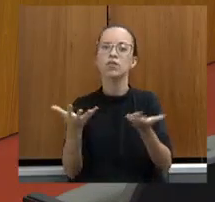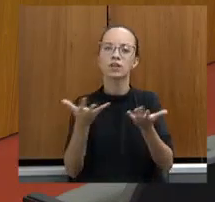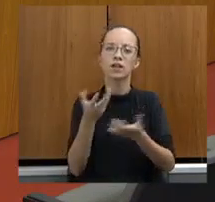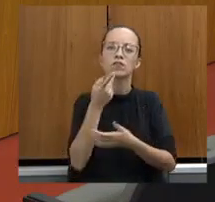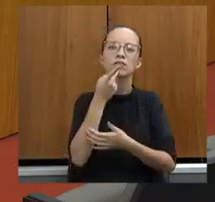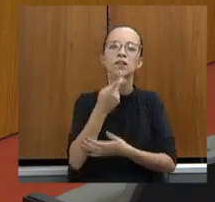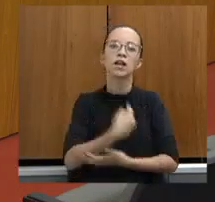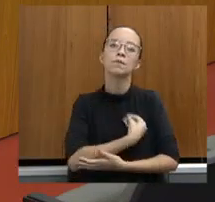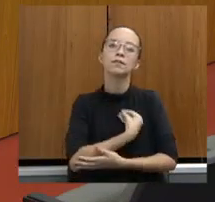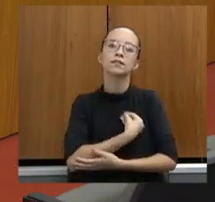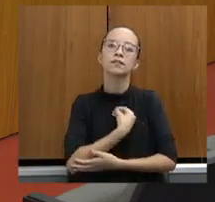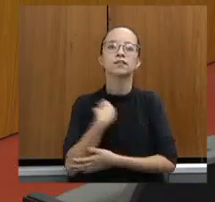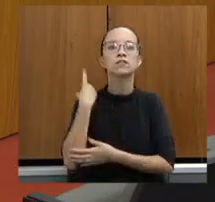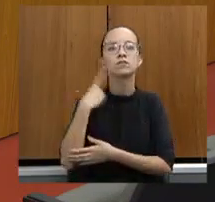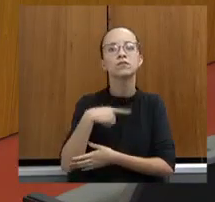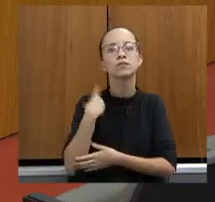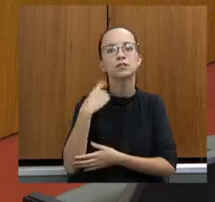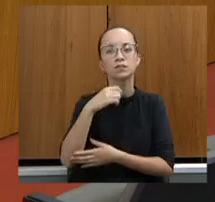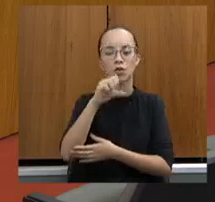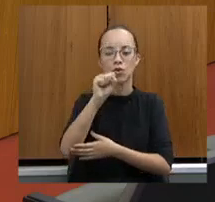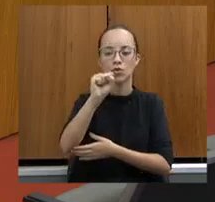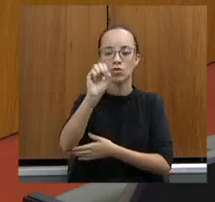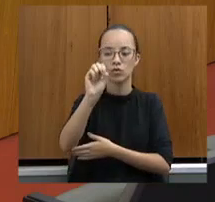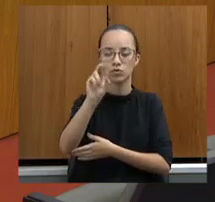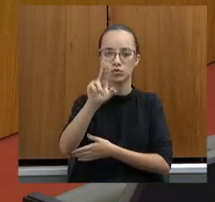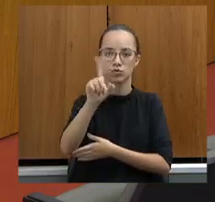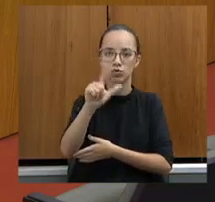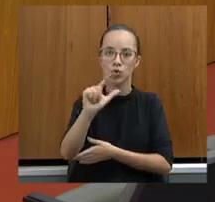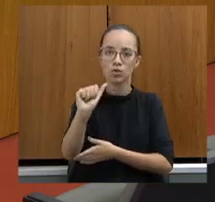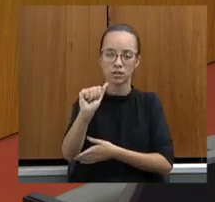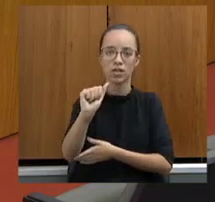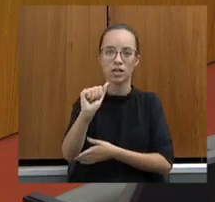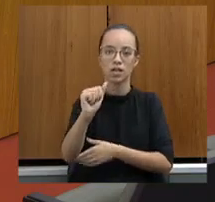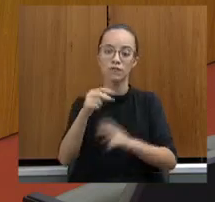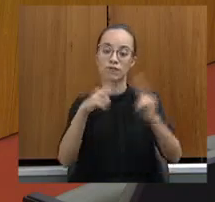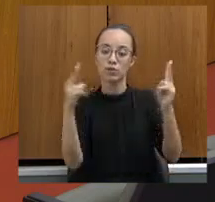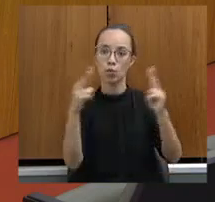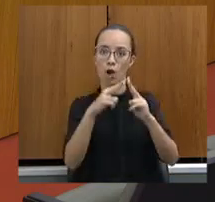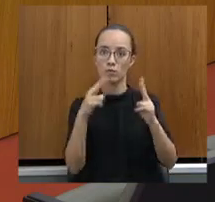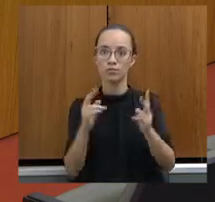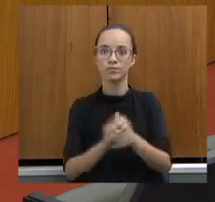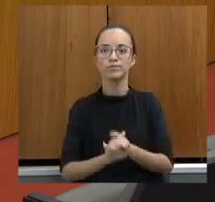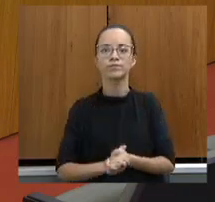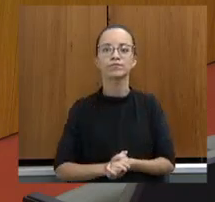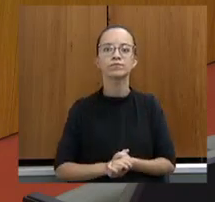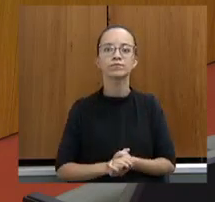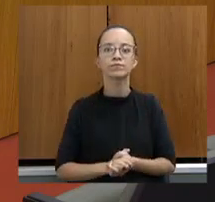sábio Souza Cruz também acompanhando virtualmente aqui é nossa reunião secretário